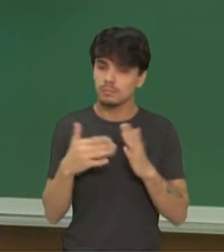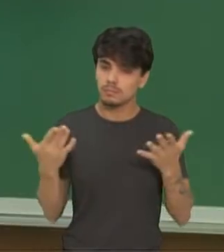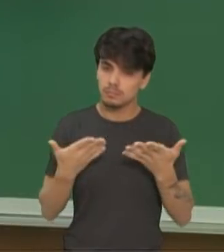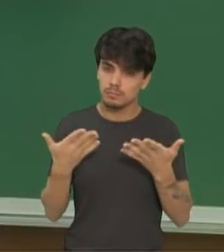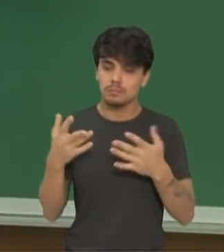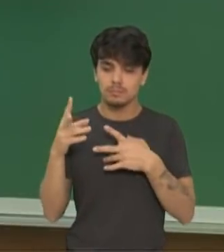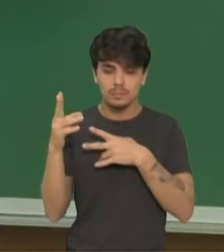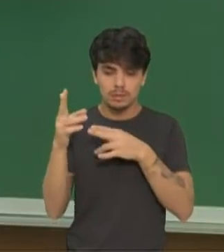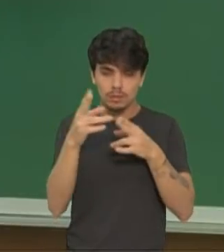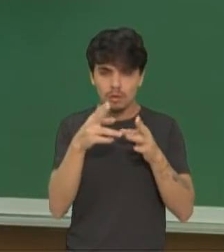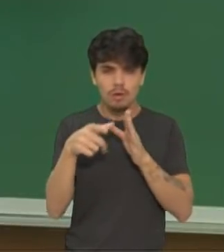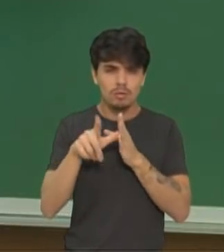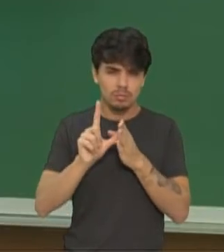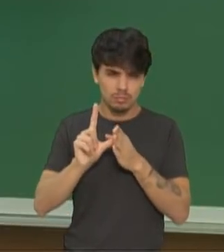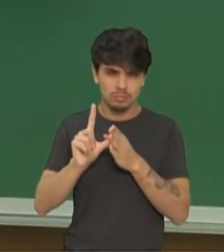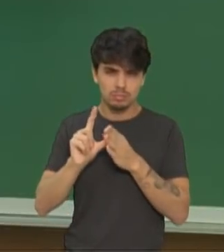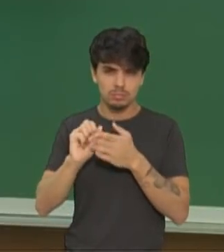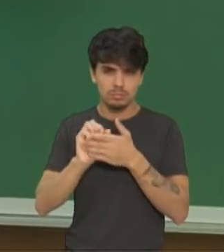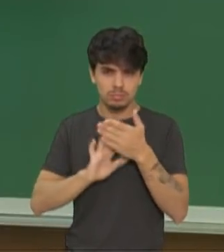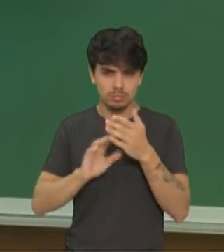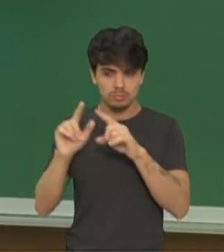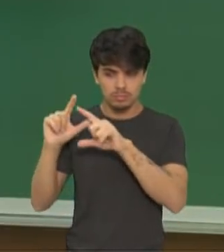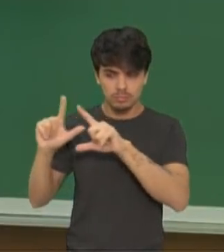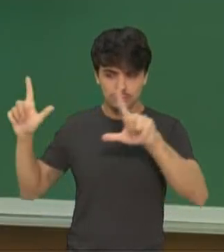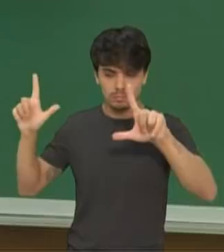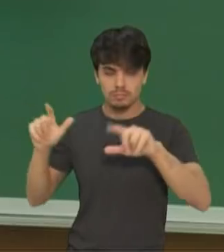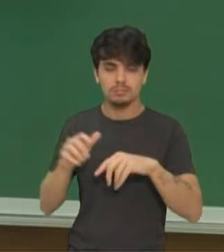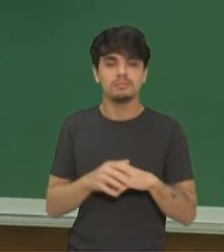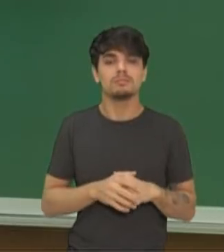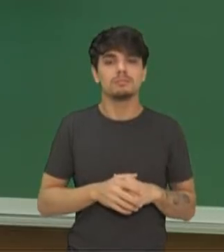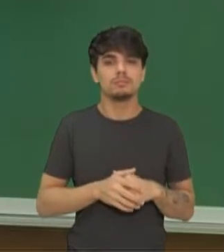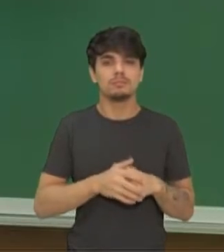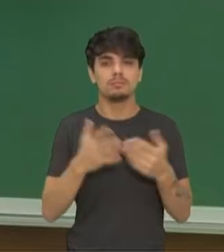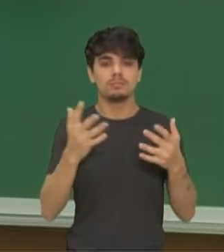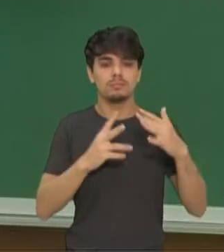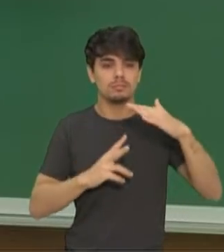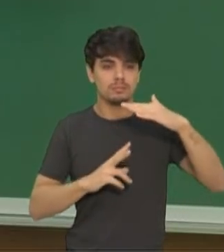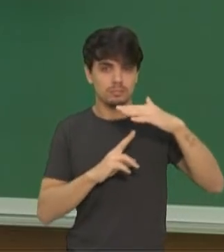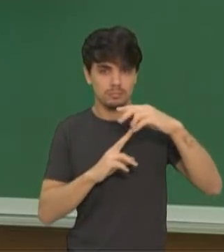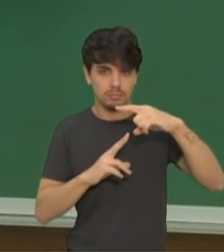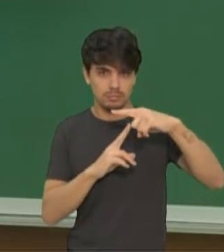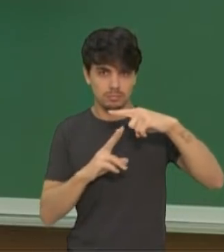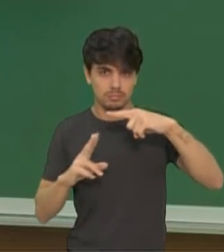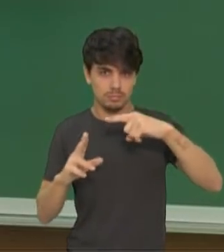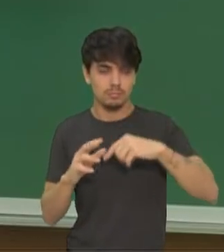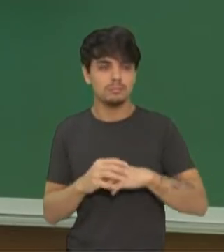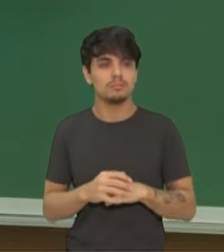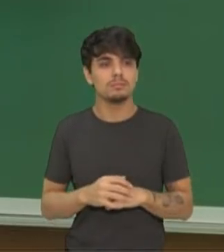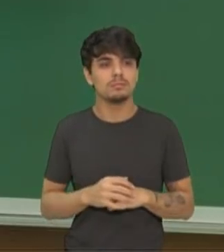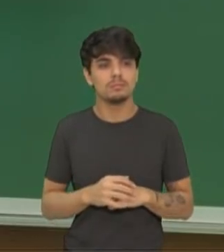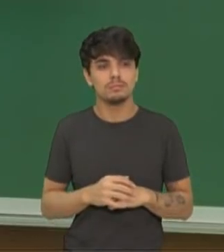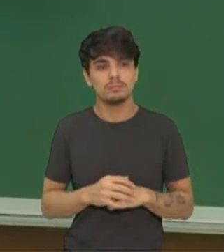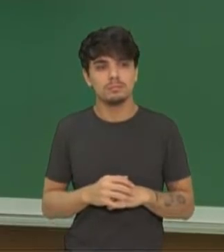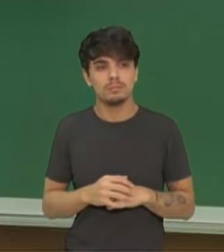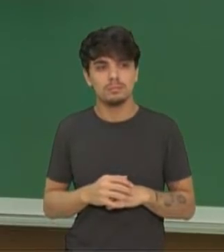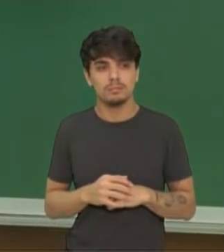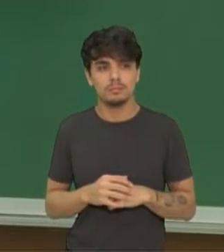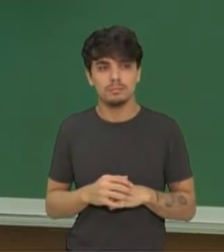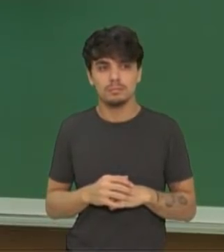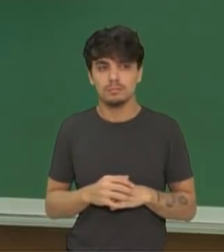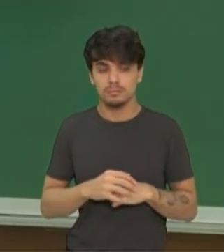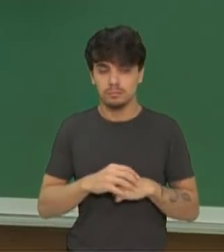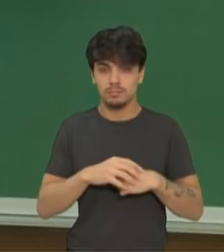foi igualzinho como nós resolvemos no 4. Vamos cortar e eliminar os 45, que são os denominadores, né?